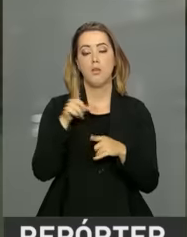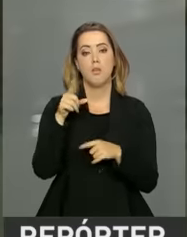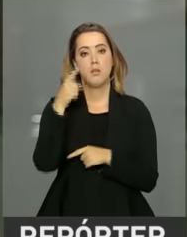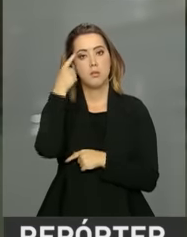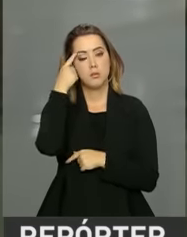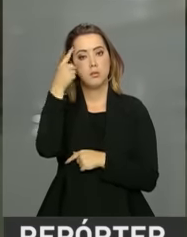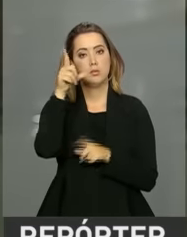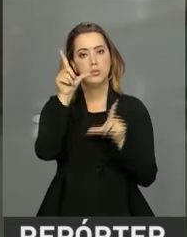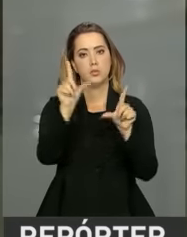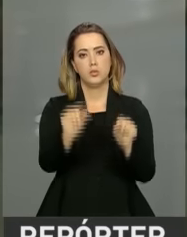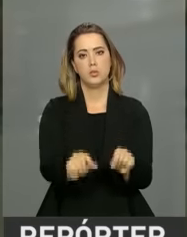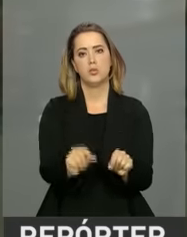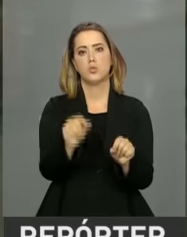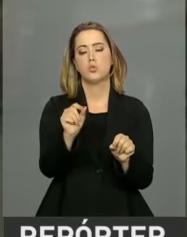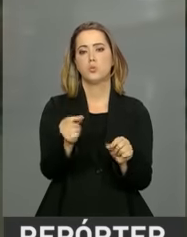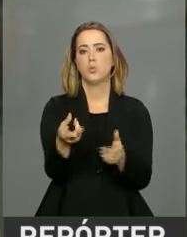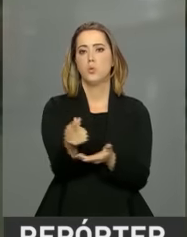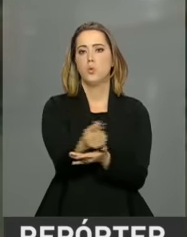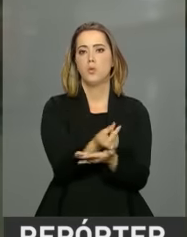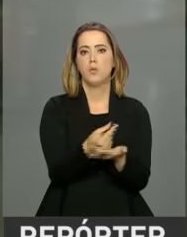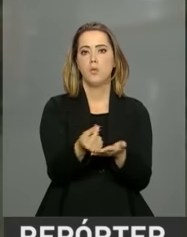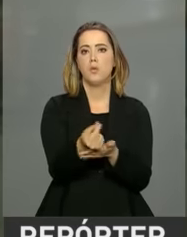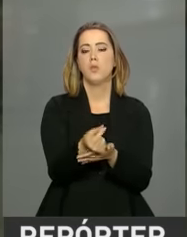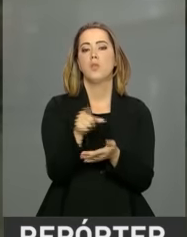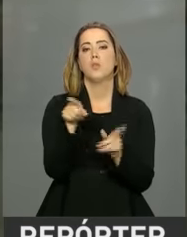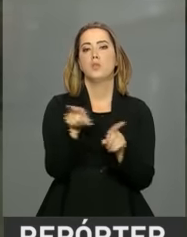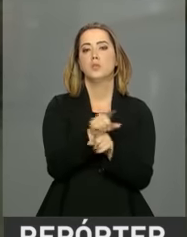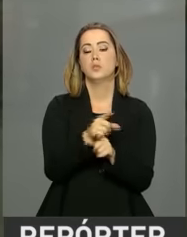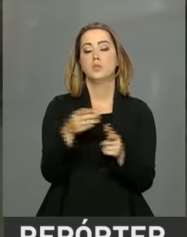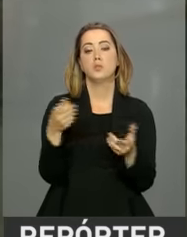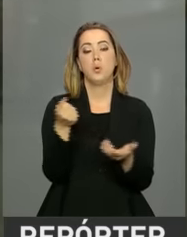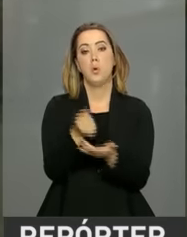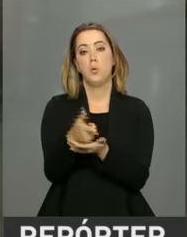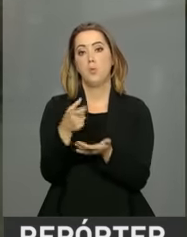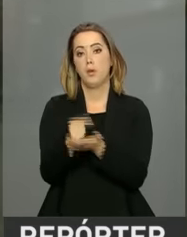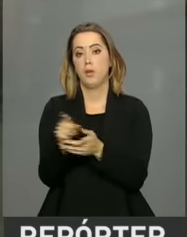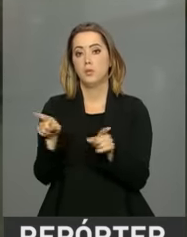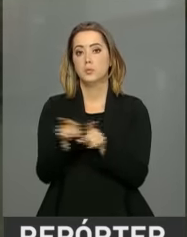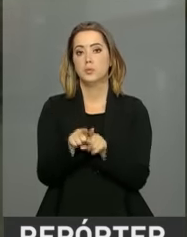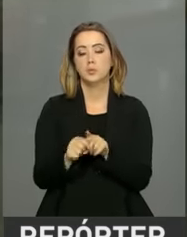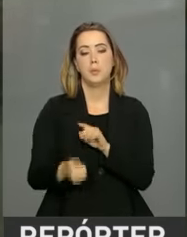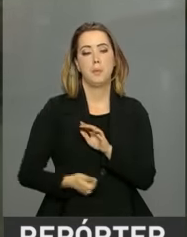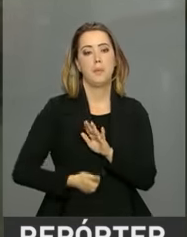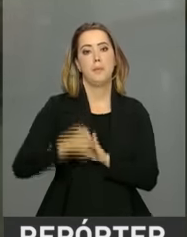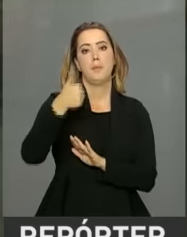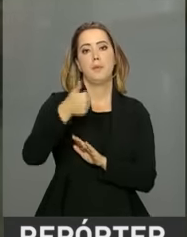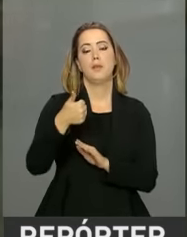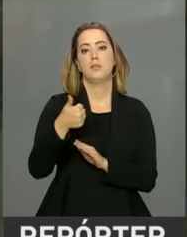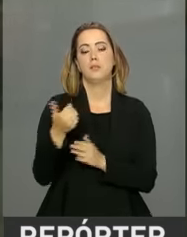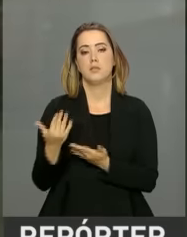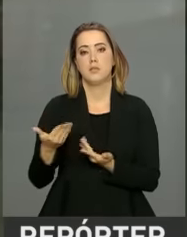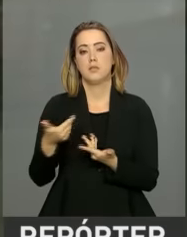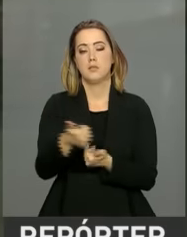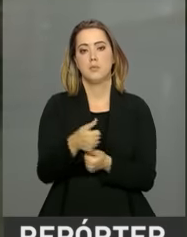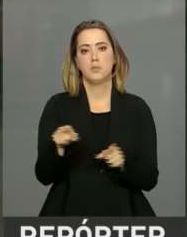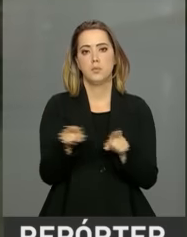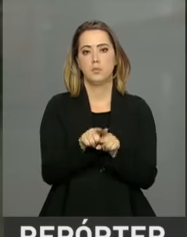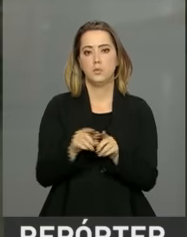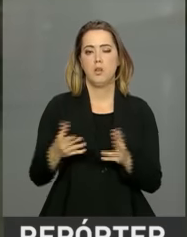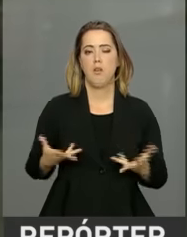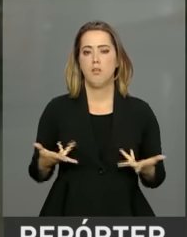custos e racionar analisar os gastos fazendo mais e melhor com menos ou seja promovendo a